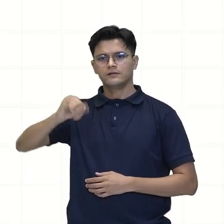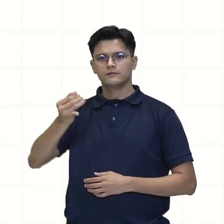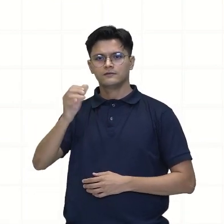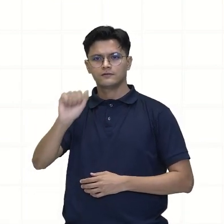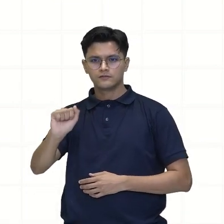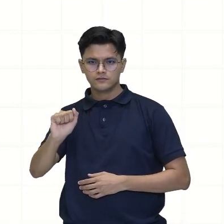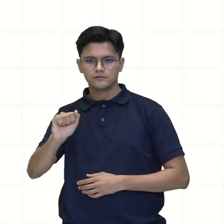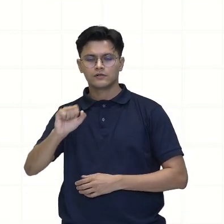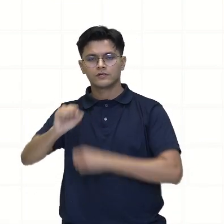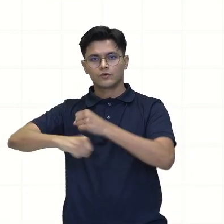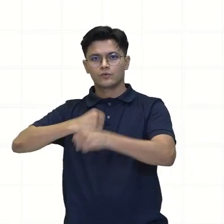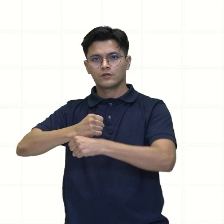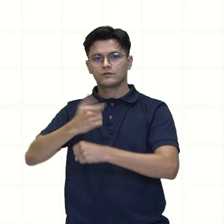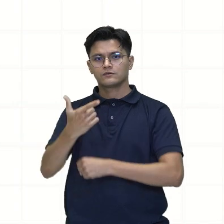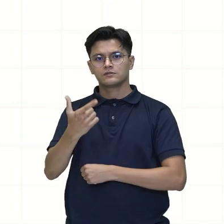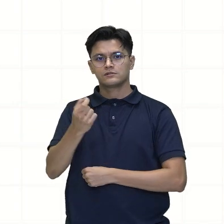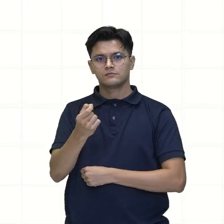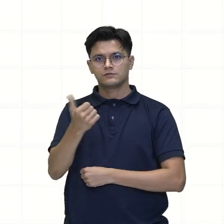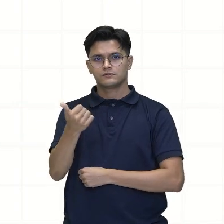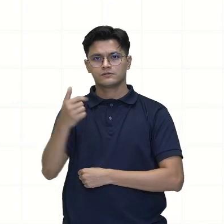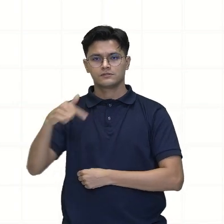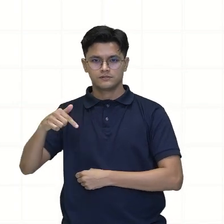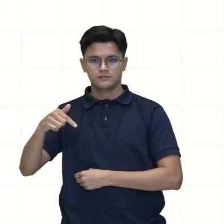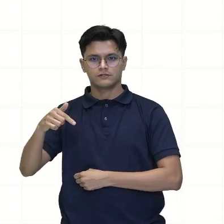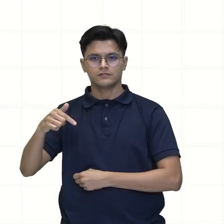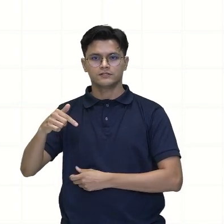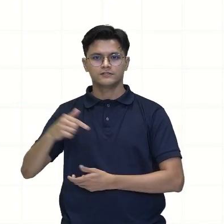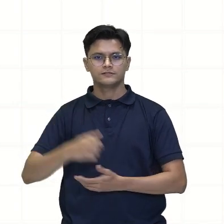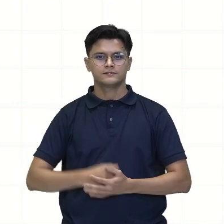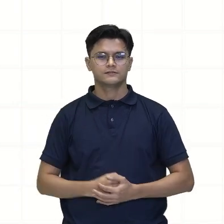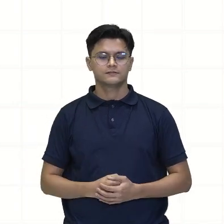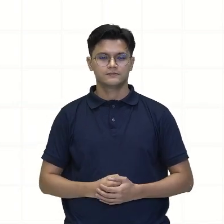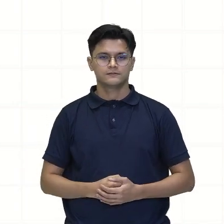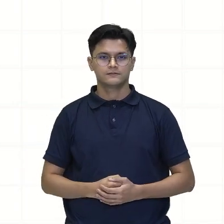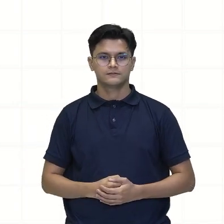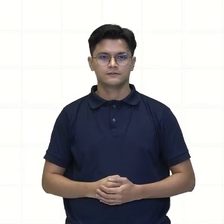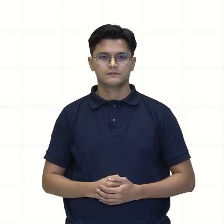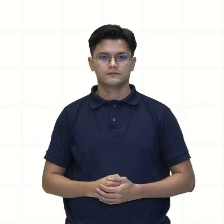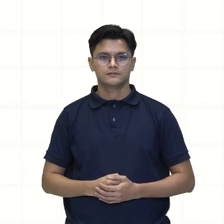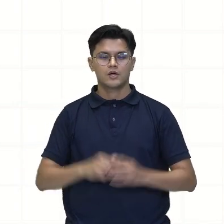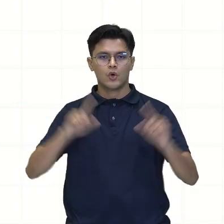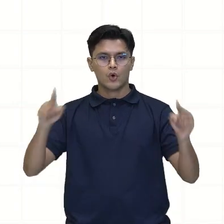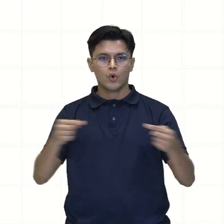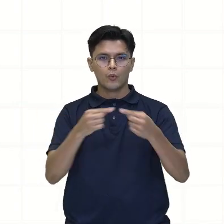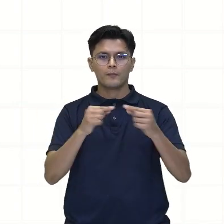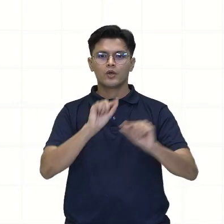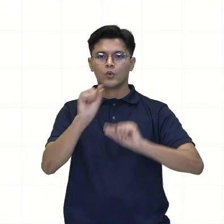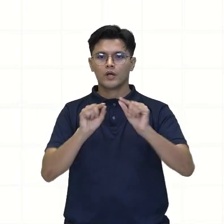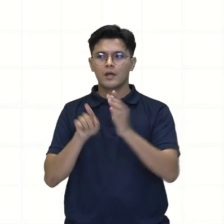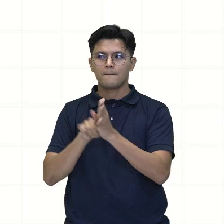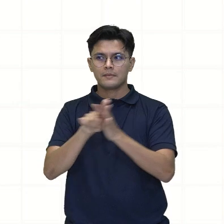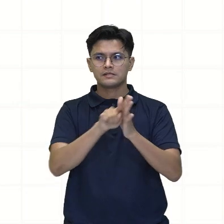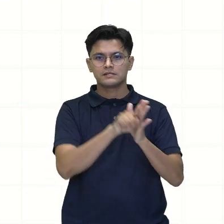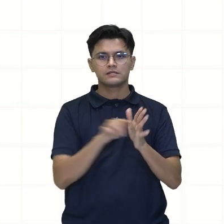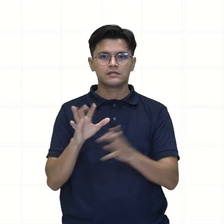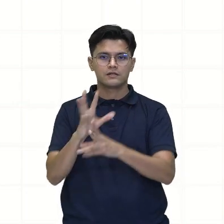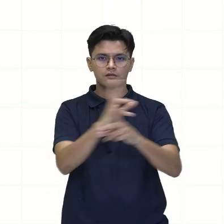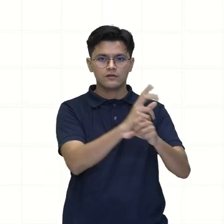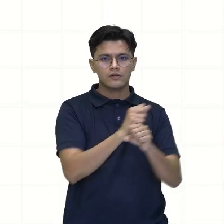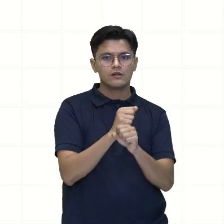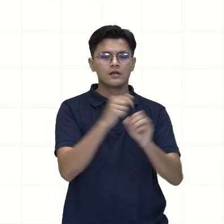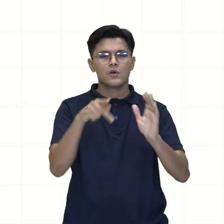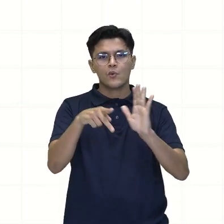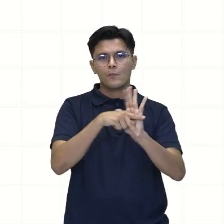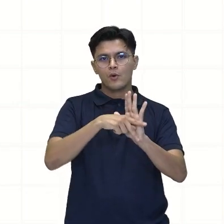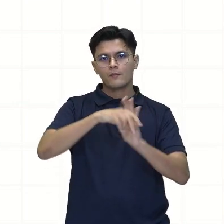está relacionado aqui ao Censo Demográfico de 2017, realizado pelo IBGE. Então,